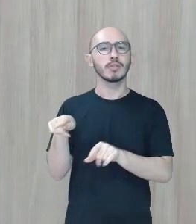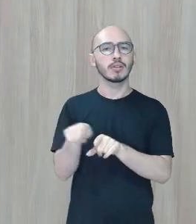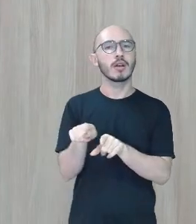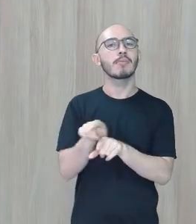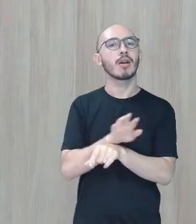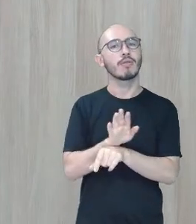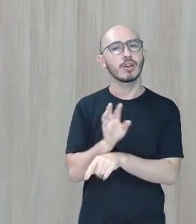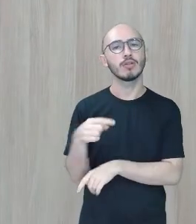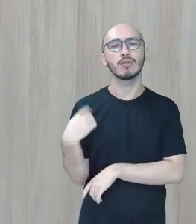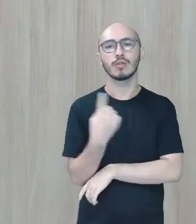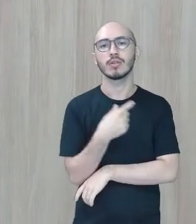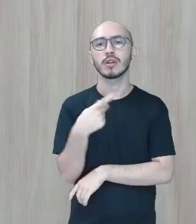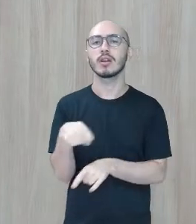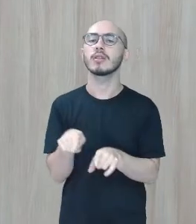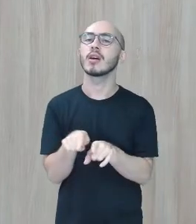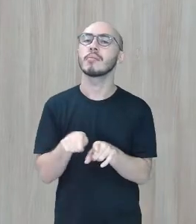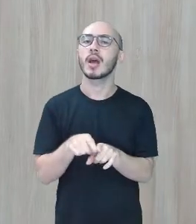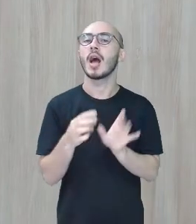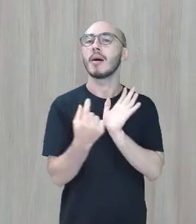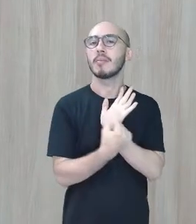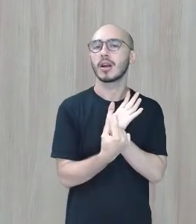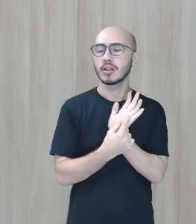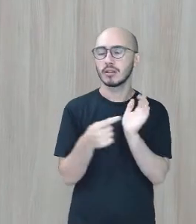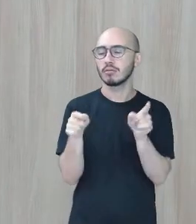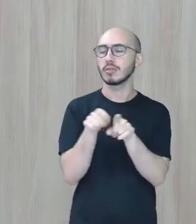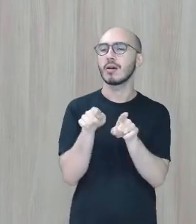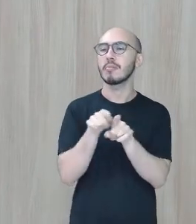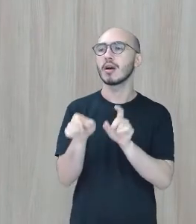Lá você também, no aplicativo, você tem